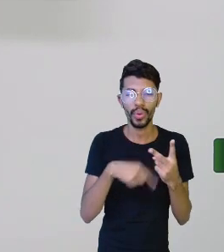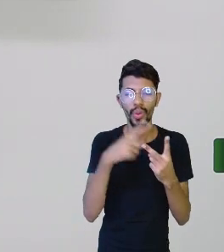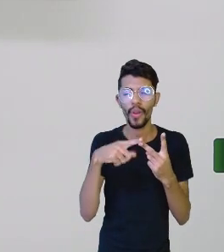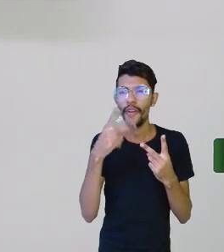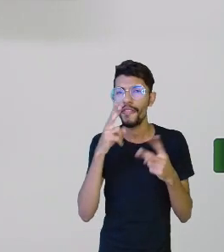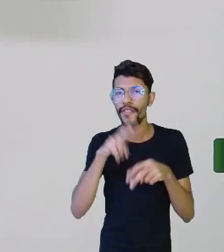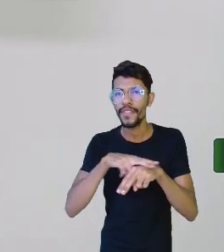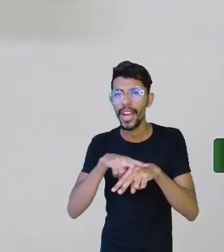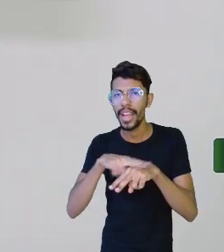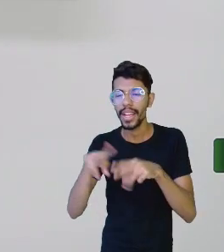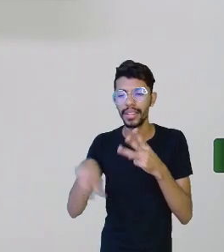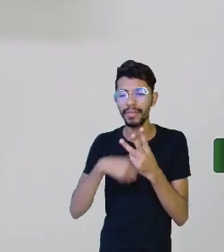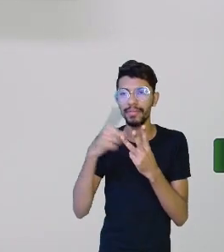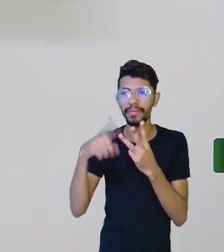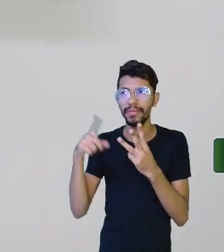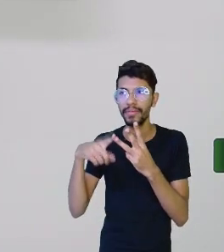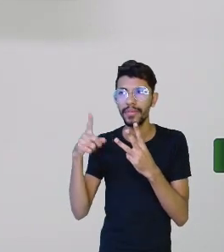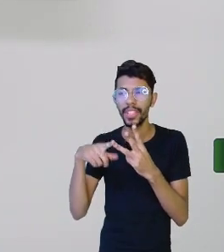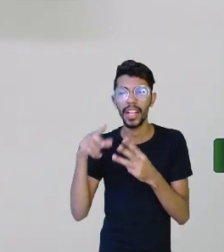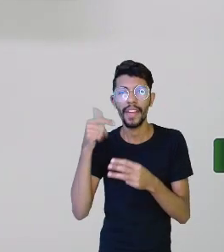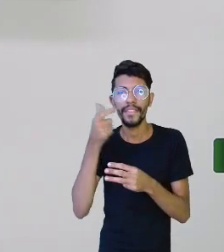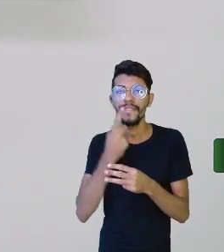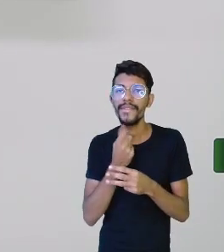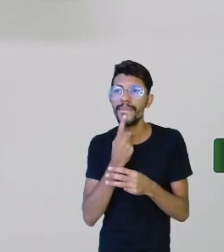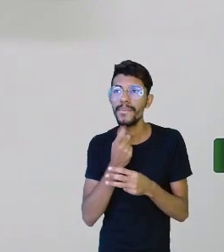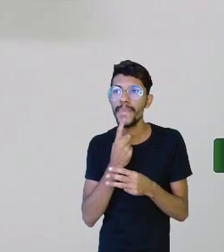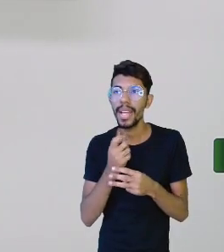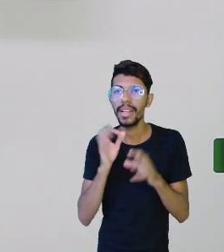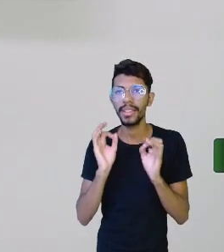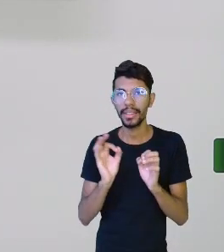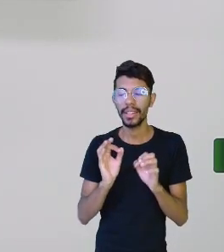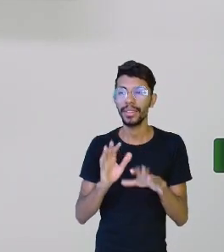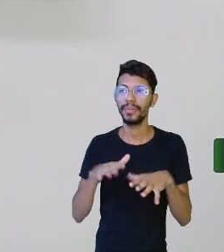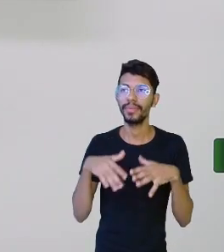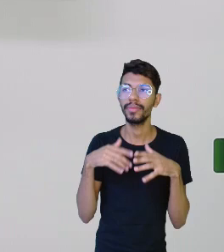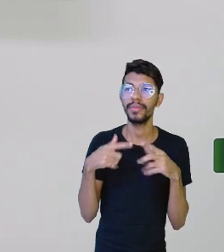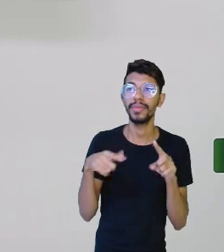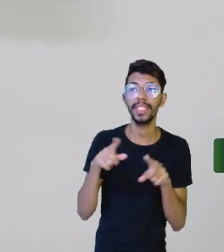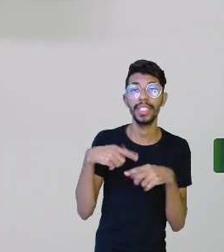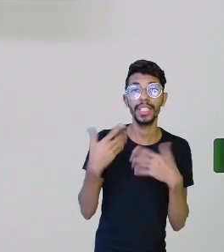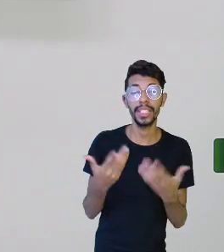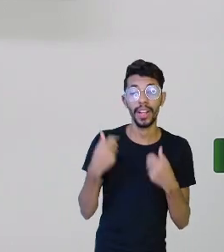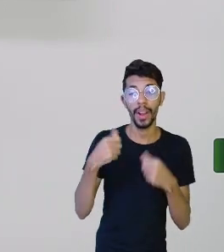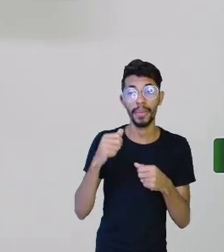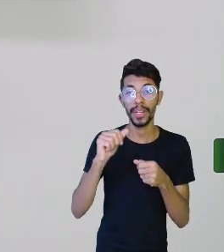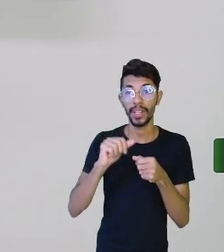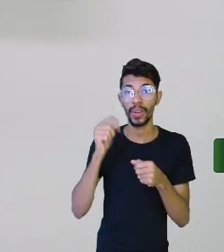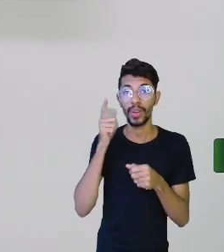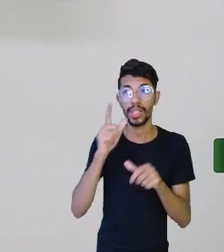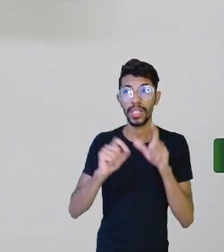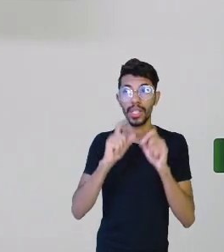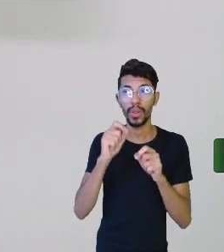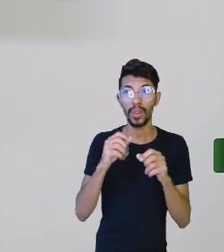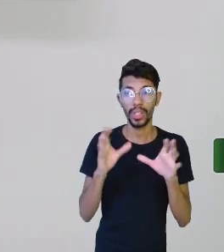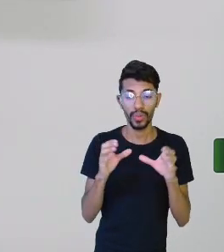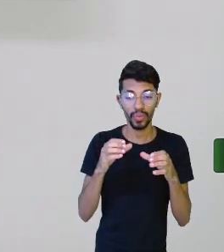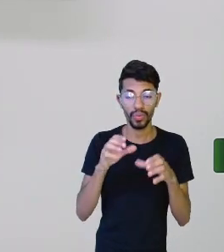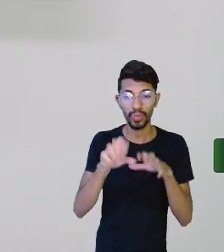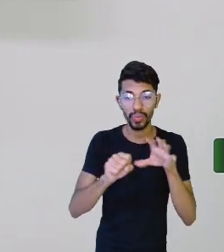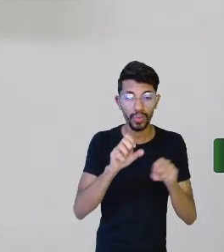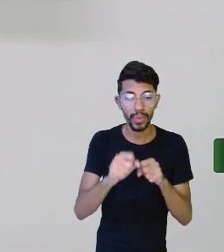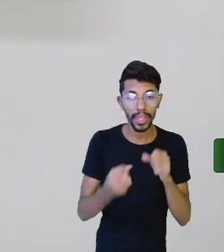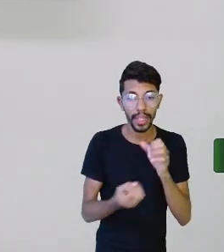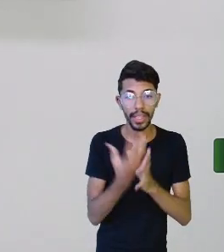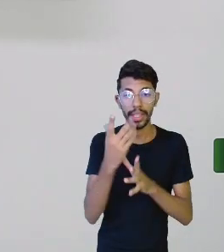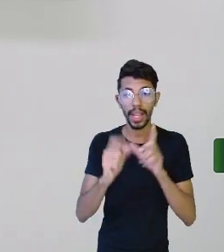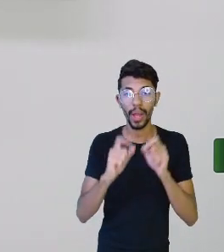as verdes, na outra as vermelhas, e ela vai aí, ó, conseguir juntar para montar o jogo de